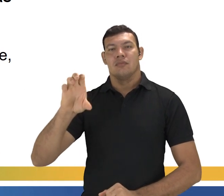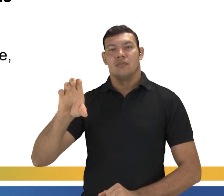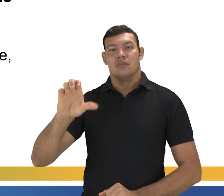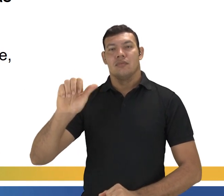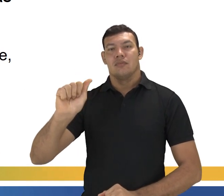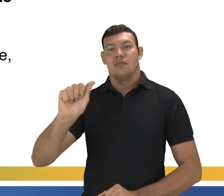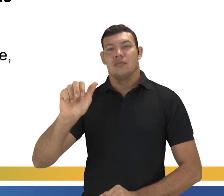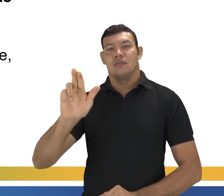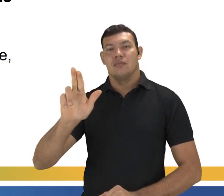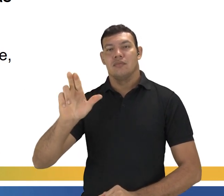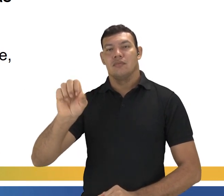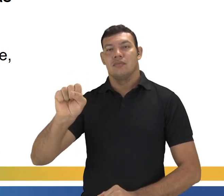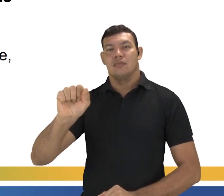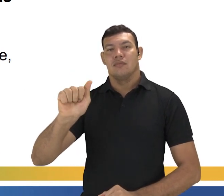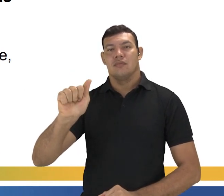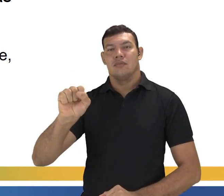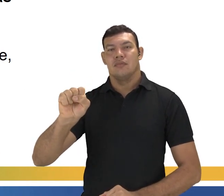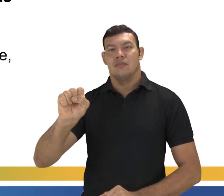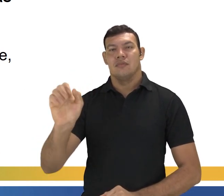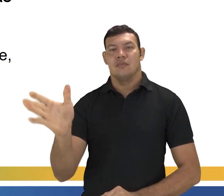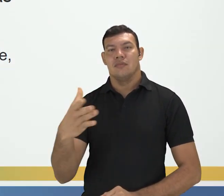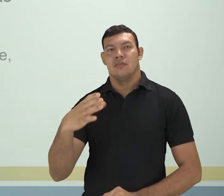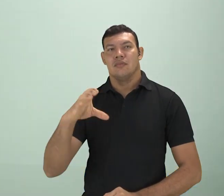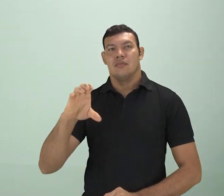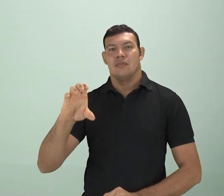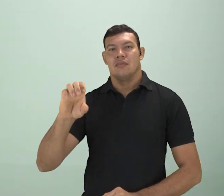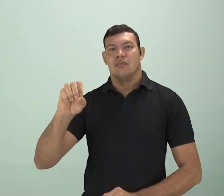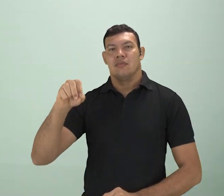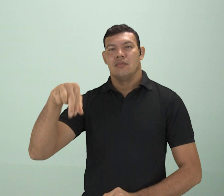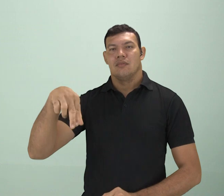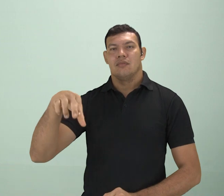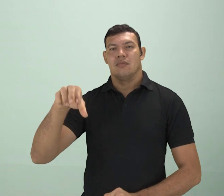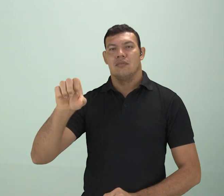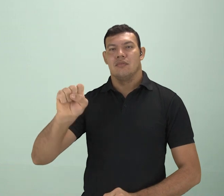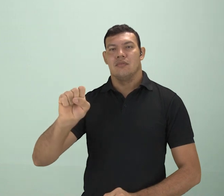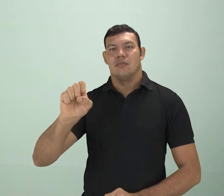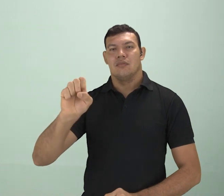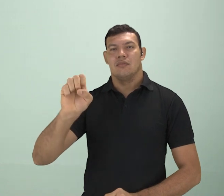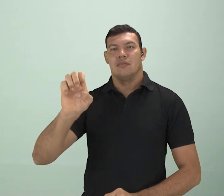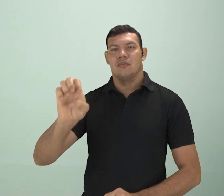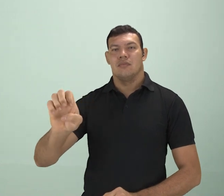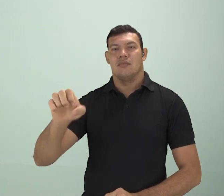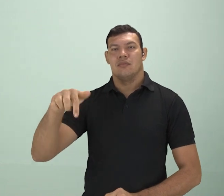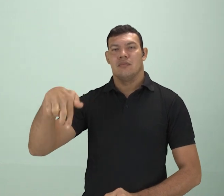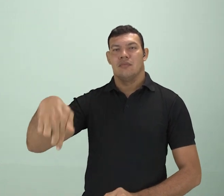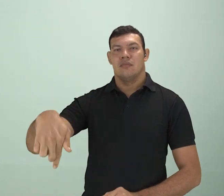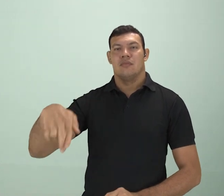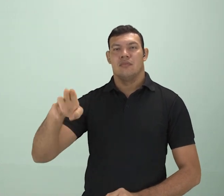consequências. Essa é uma estratégia bem conhecida, né? A maioria das pessoas costuma utilizar. E aqui eu já